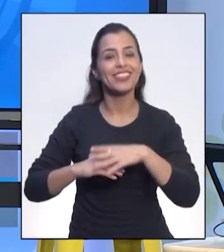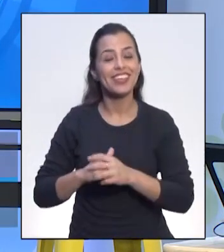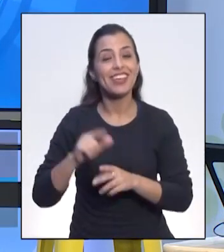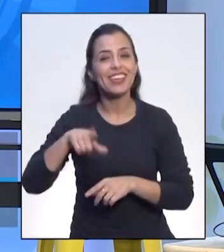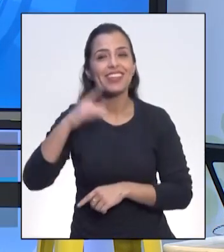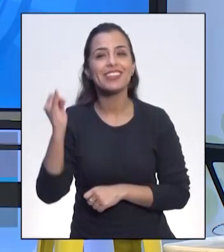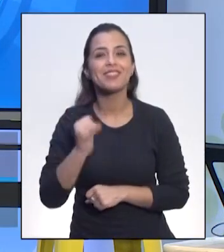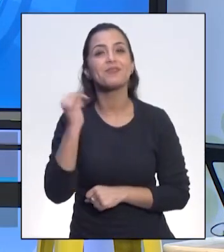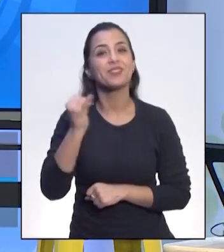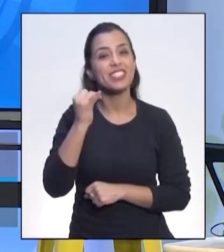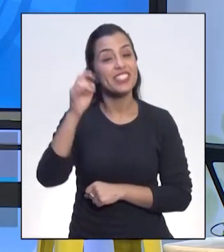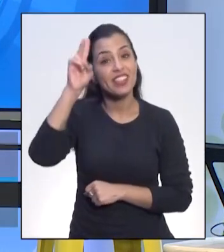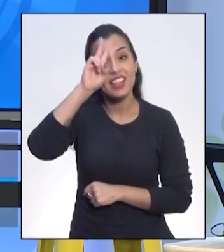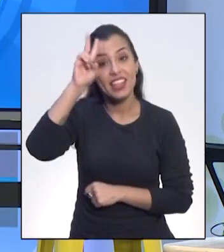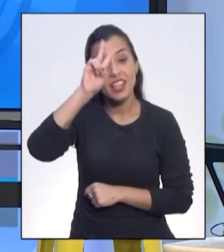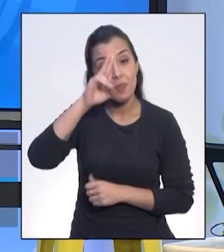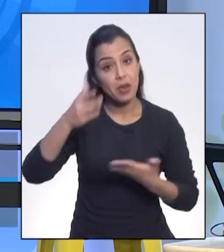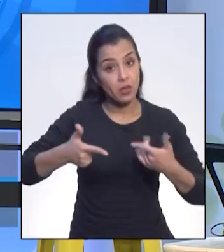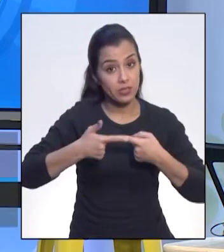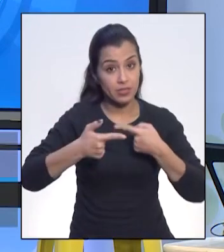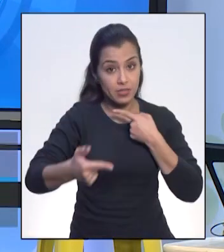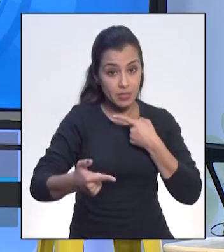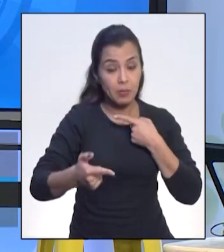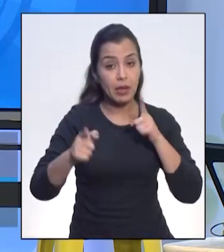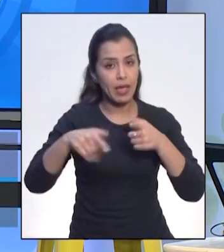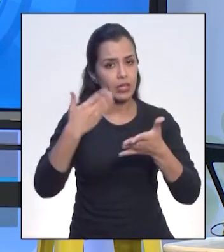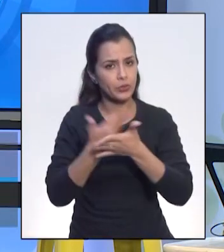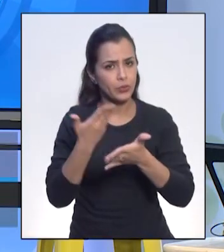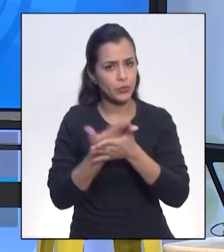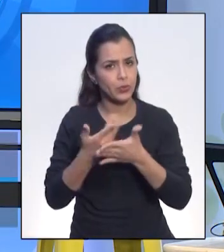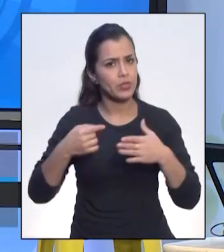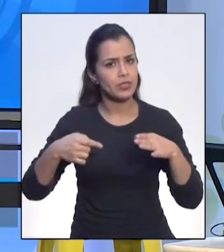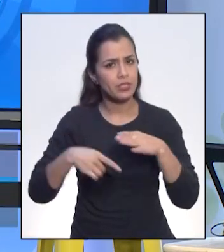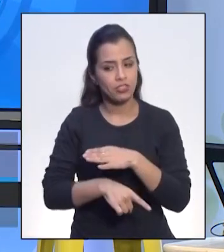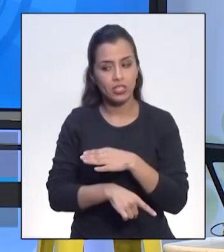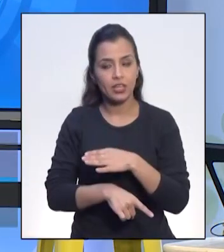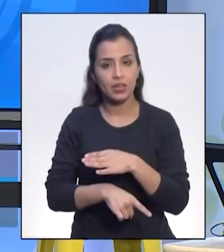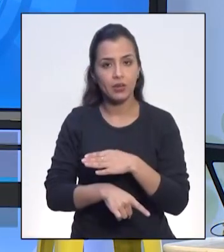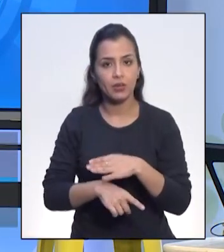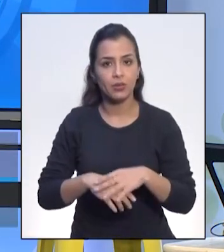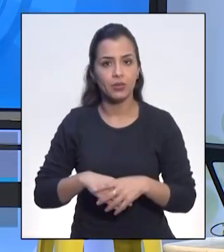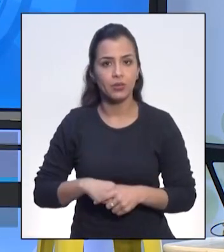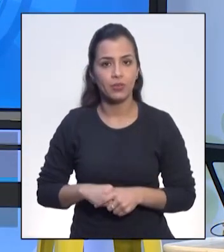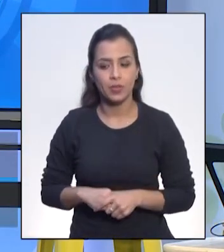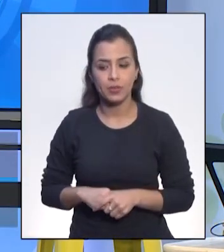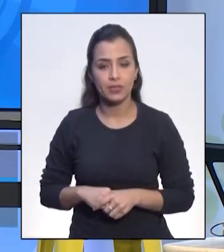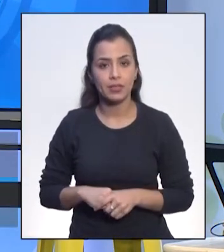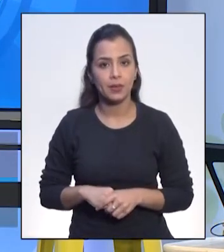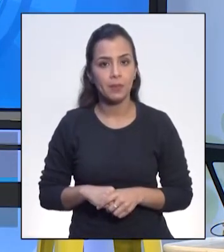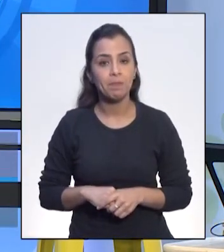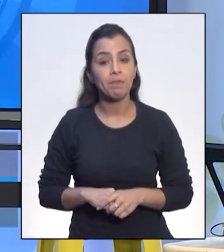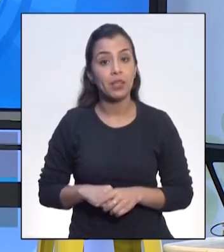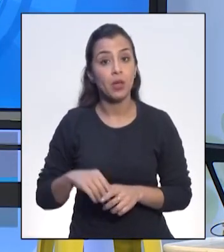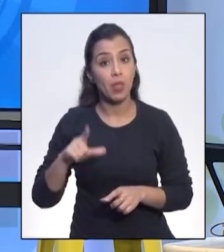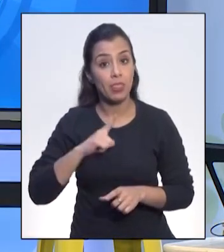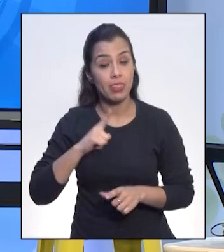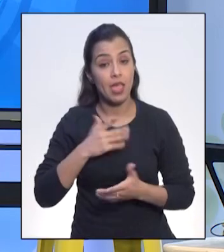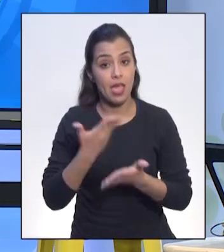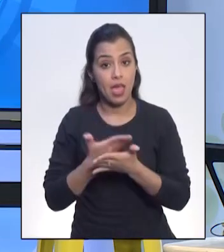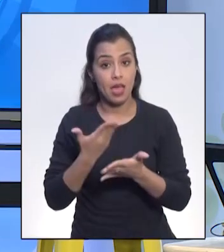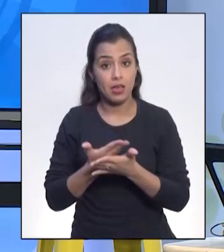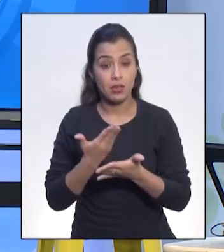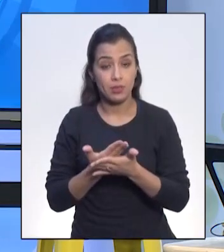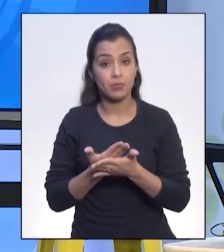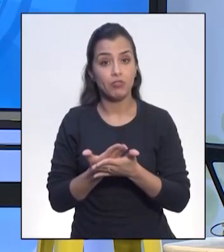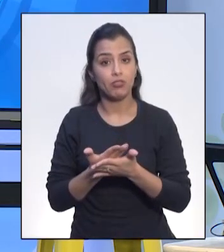importante nós lembrarmos que nós estamos na semana de estudos intensivos. Então, as aulas desta semana serão aulas de recuperação daquilo que a gente